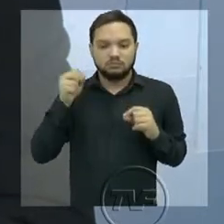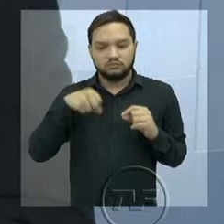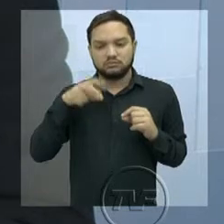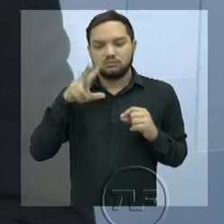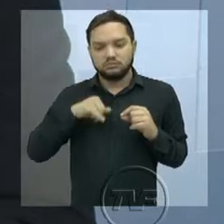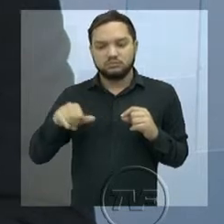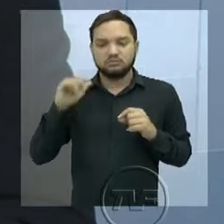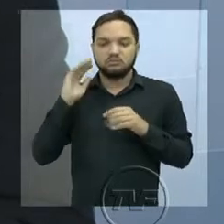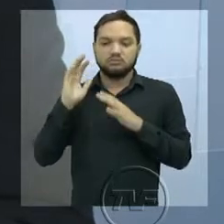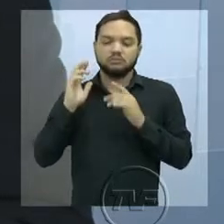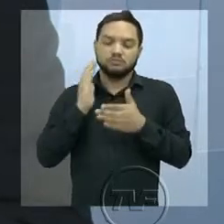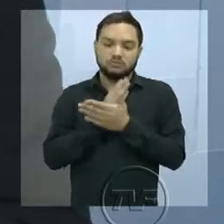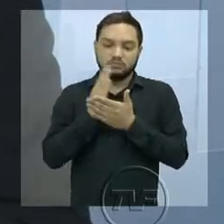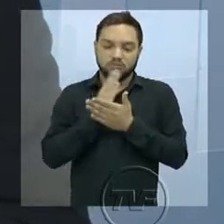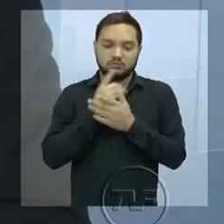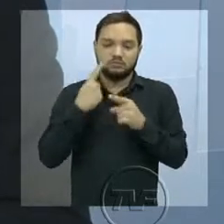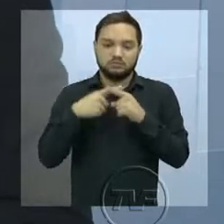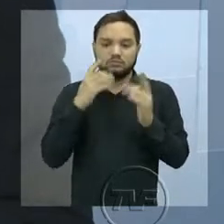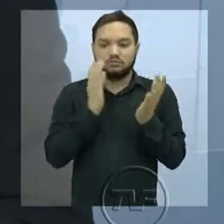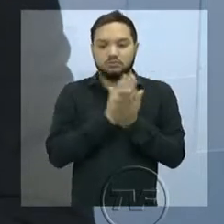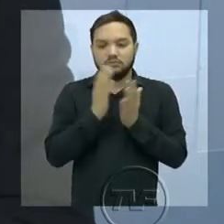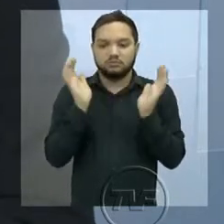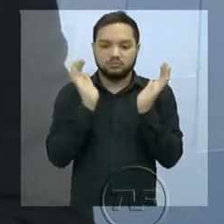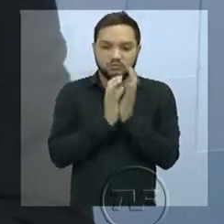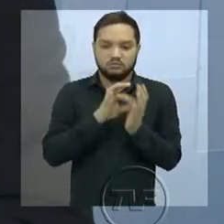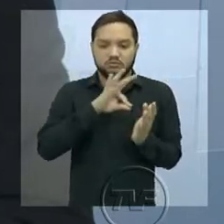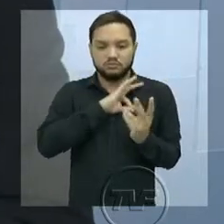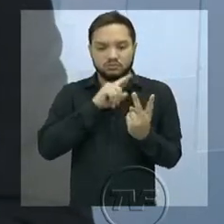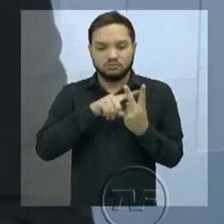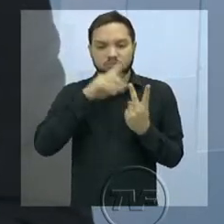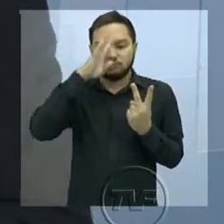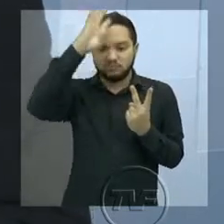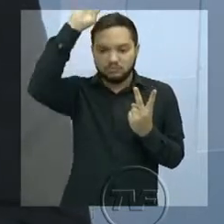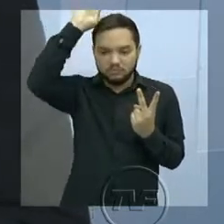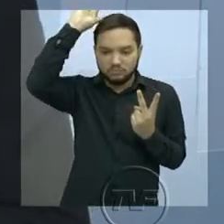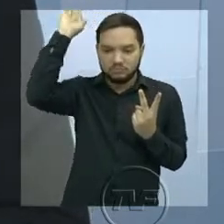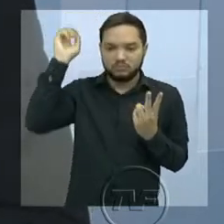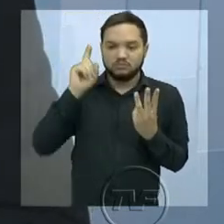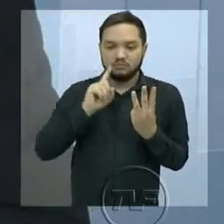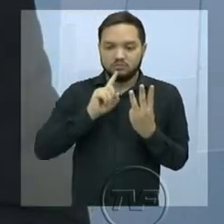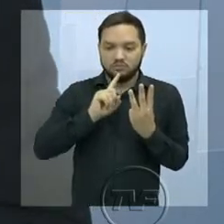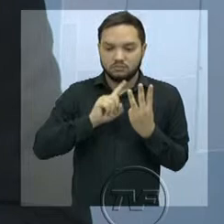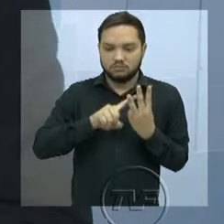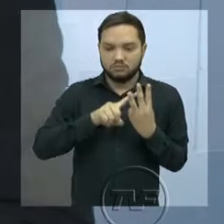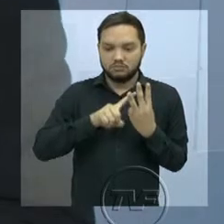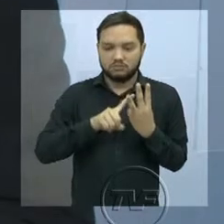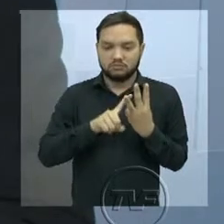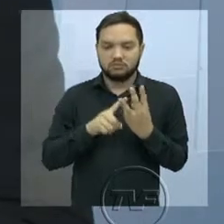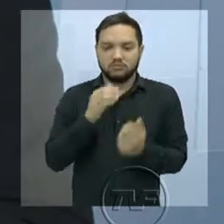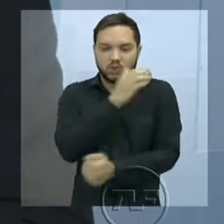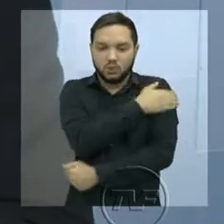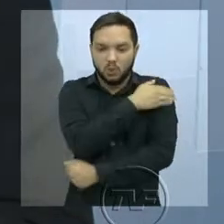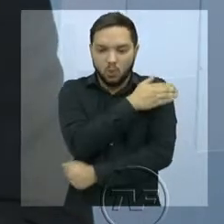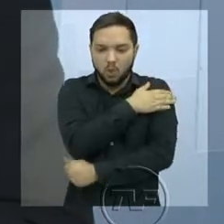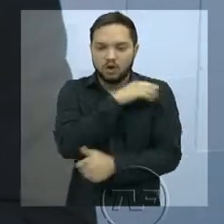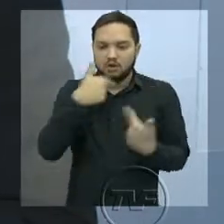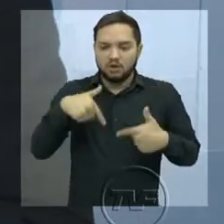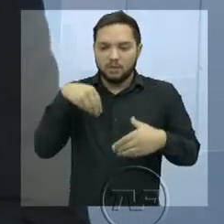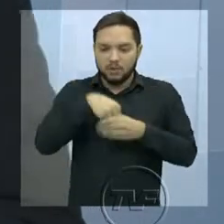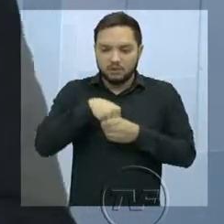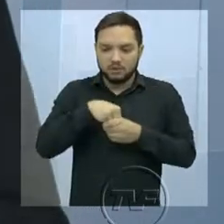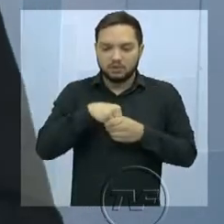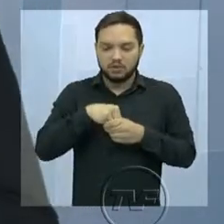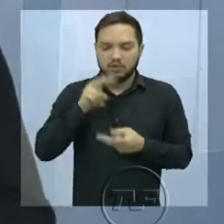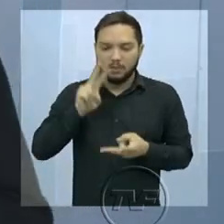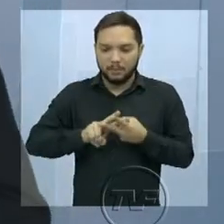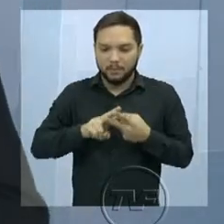aqui, porque algumas categorias que ele defende, como policiais, bombeiros, guardas penitenciários, essas aí ele vai ter que levar a cabo. Quem